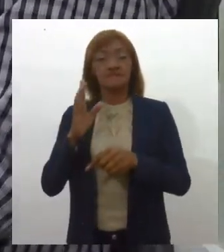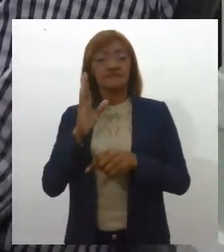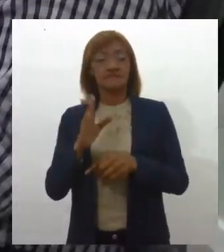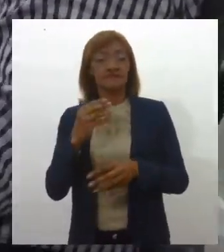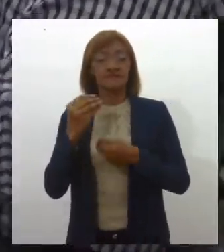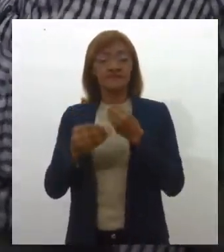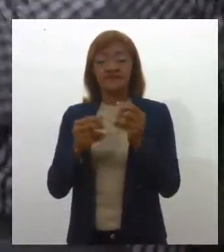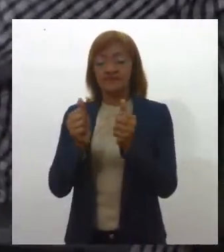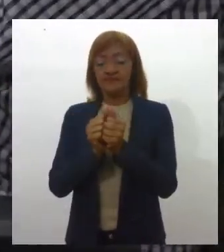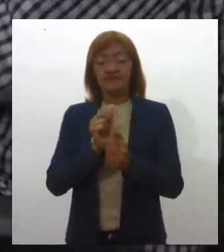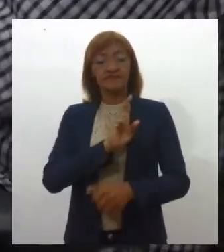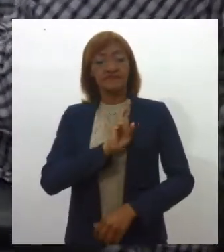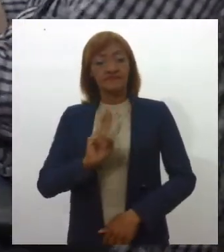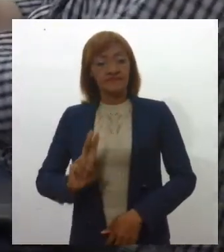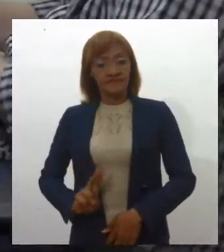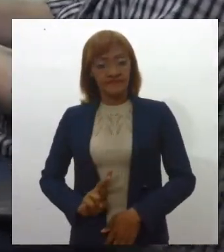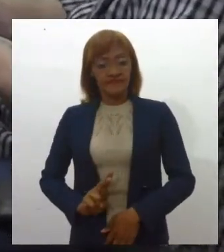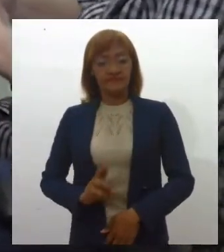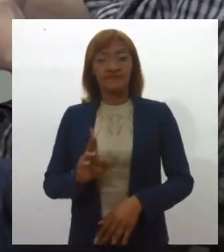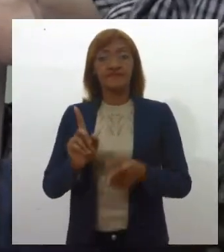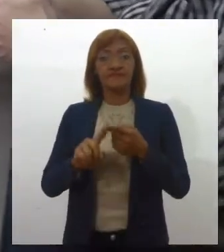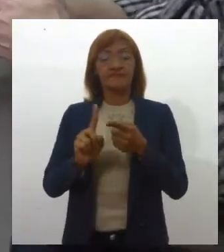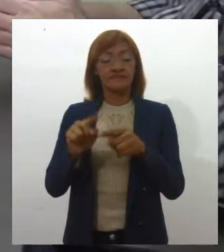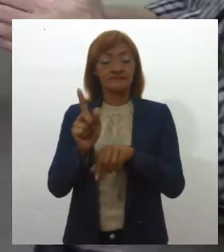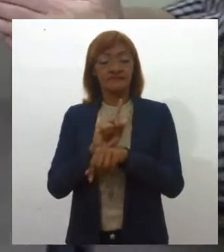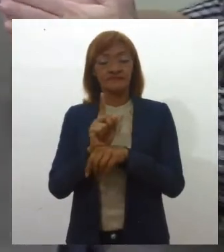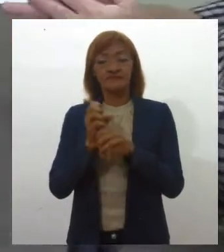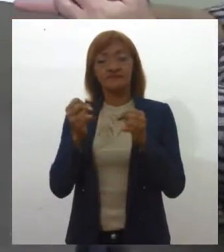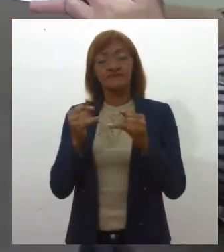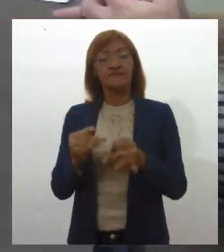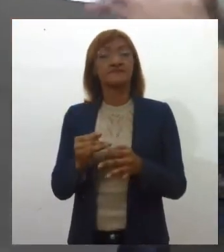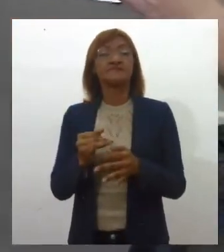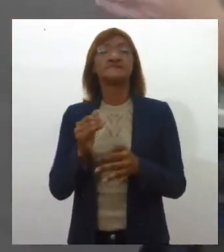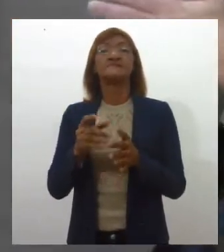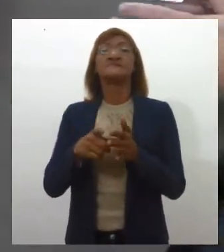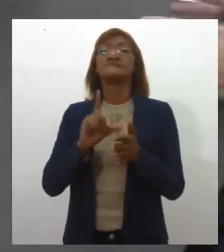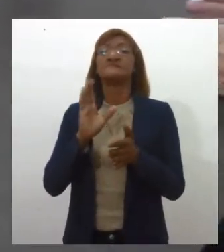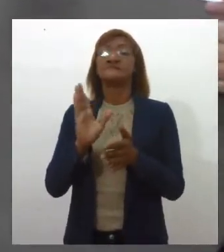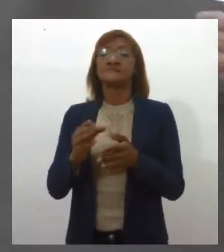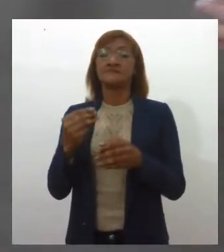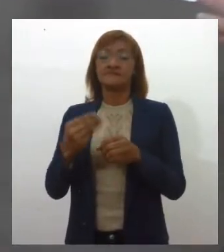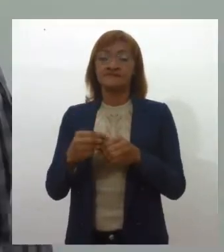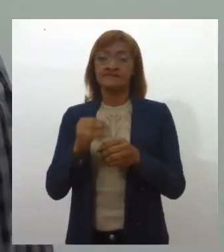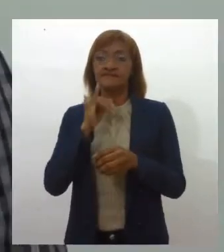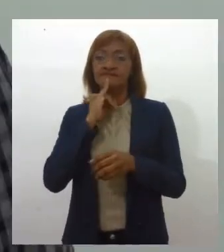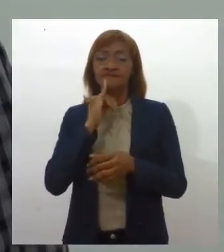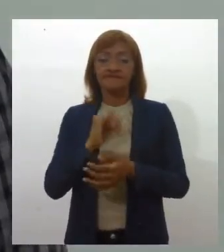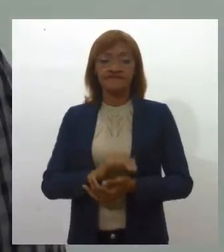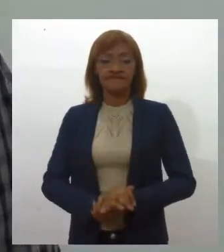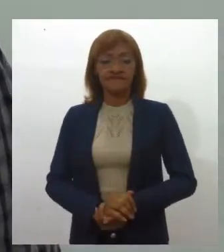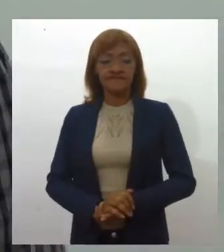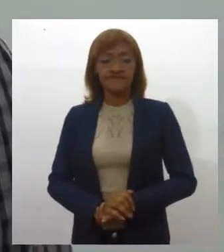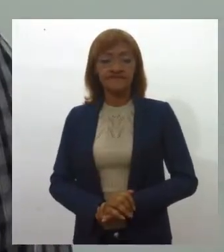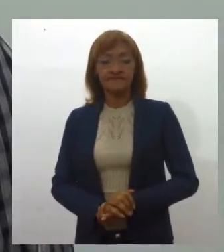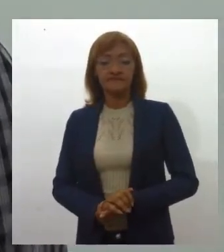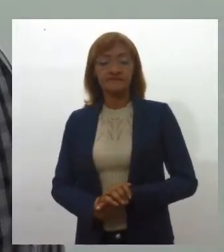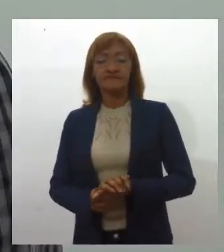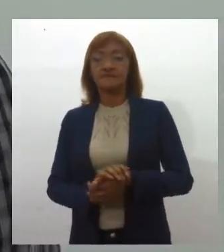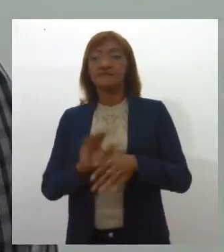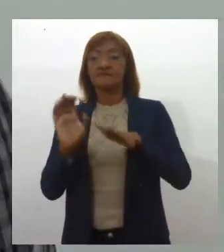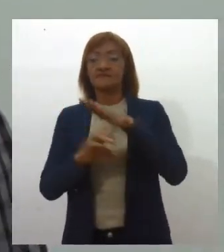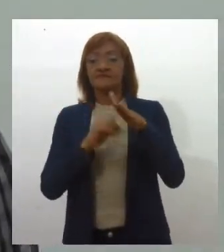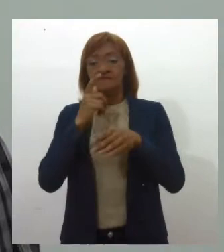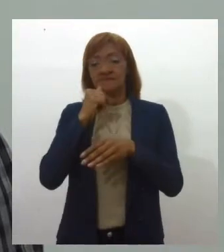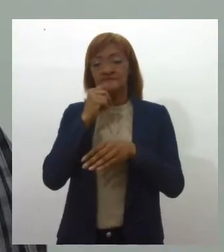com os vereadores. O gestor também falou sobre os investimentos já feitos no município de Itabaiana. A DESO investiu lá no